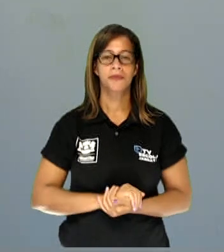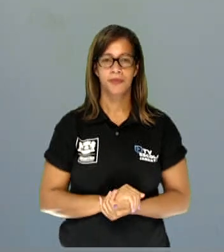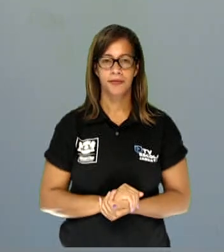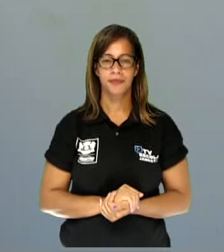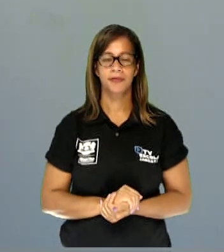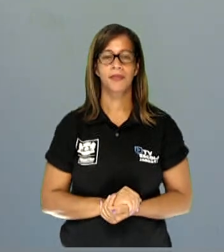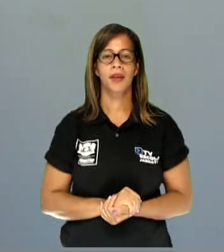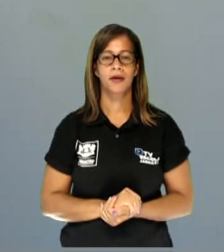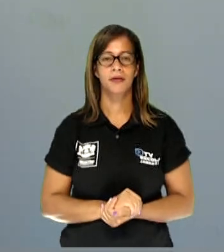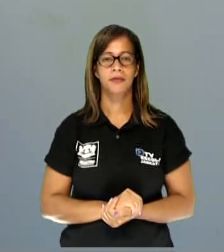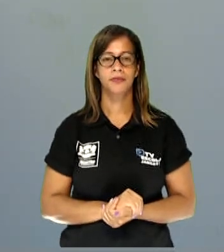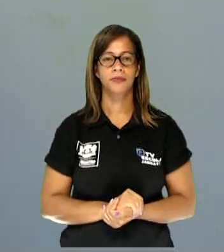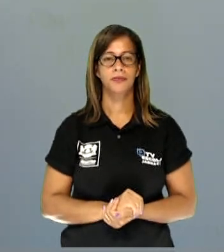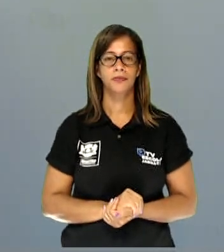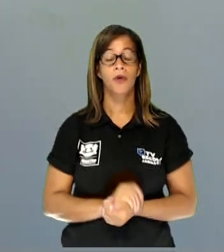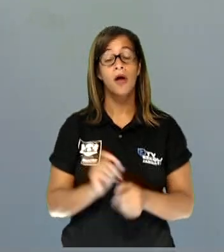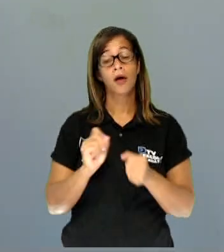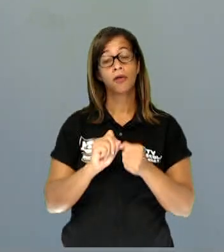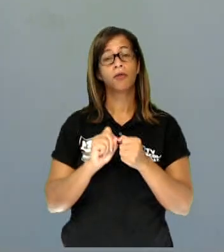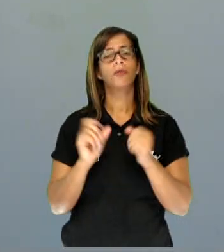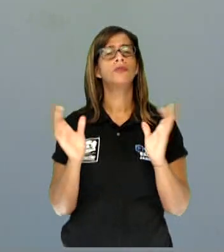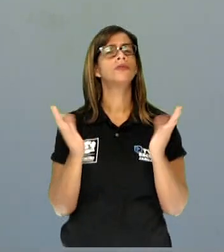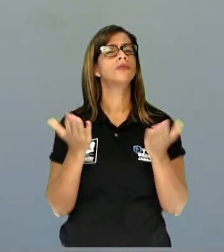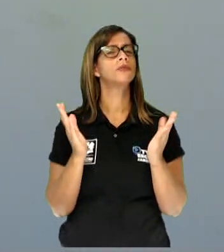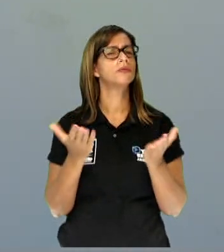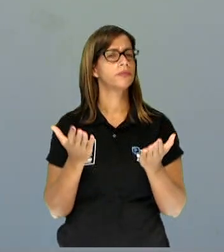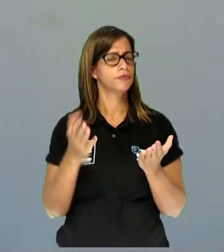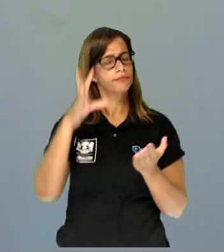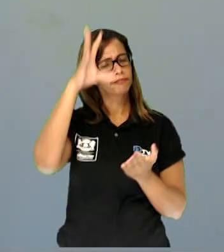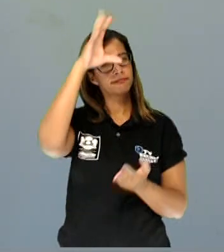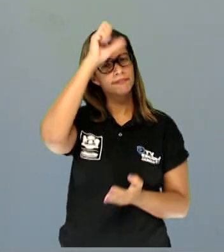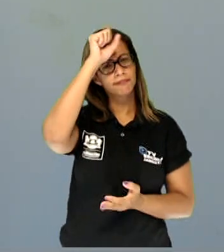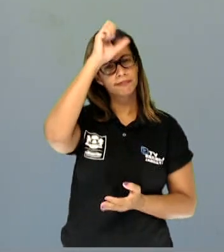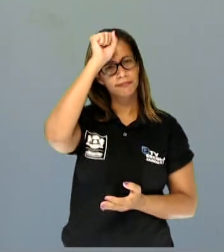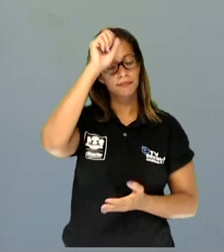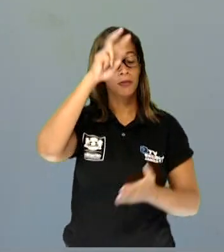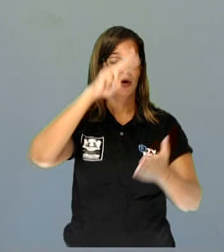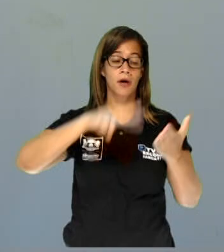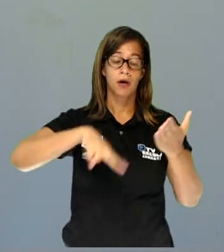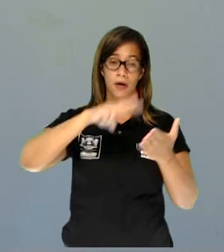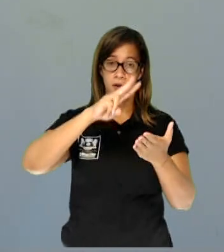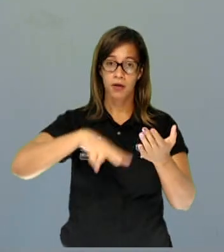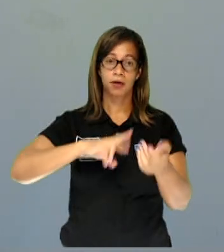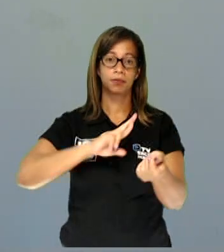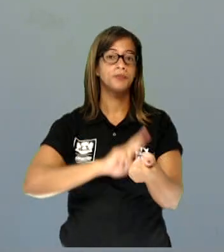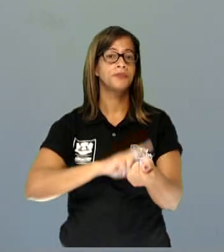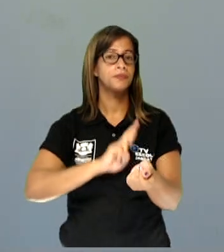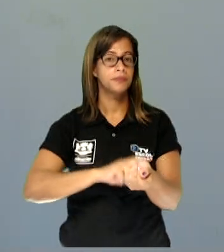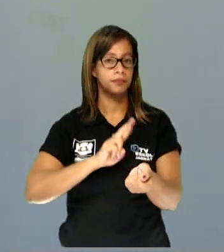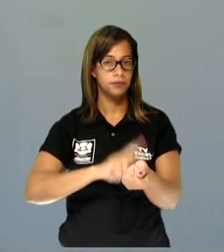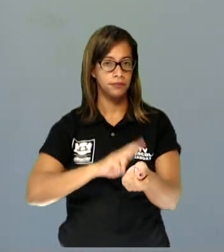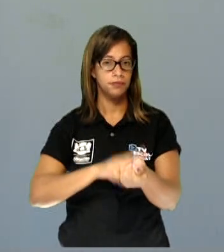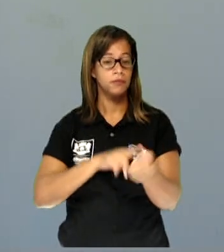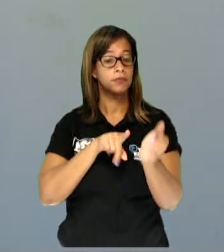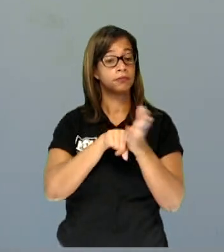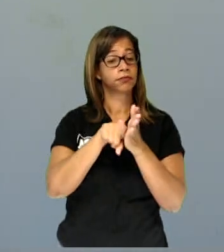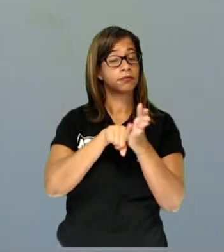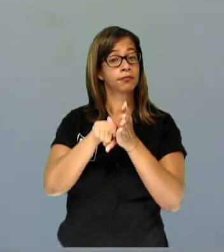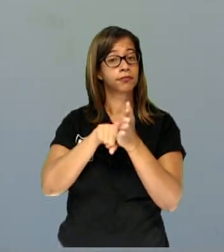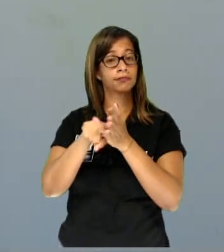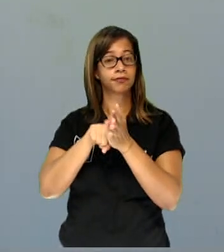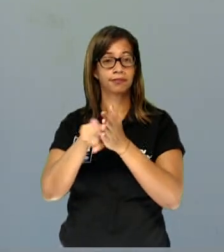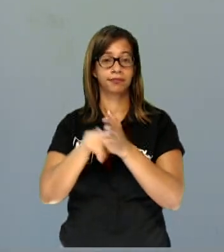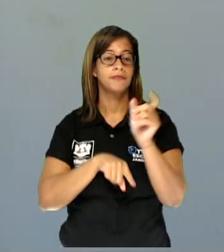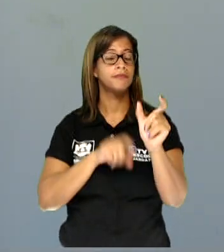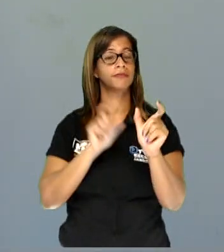O que nós vamos fazer hoje? Vamos ler uma parlenda, vamos explorar palavras